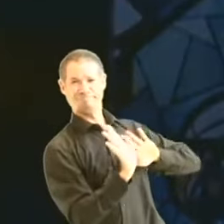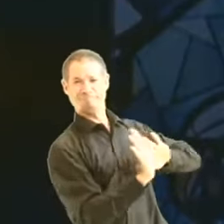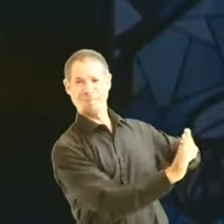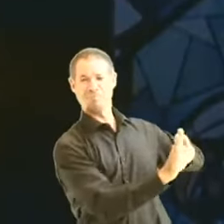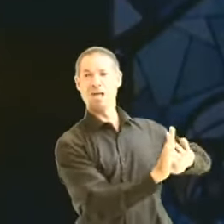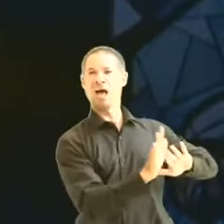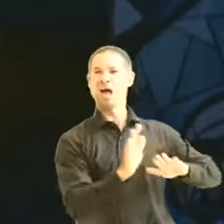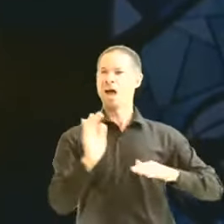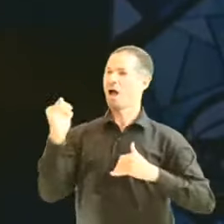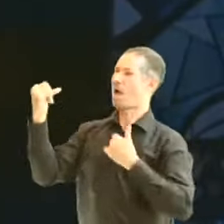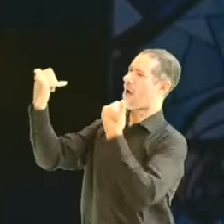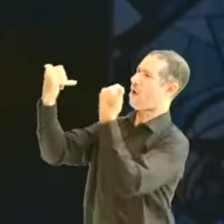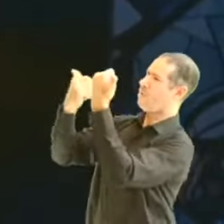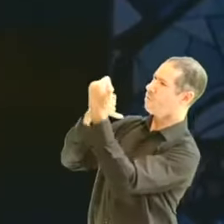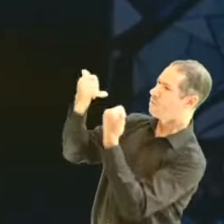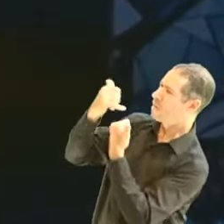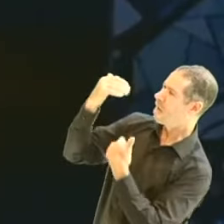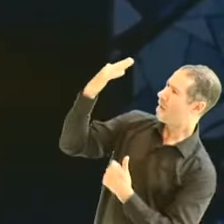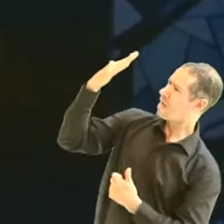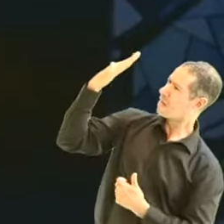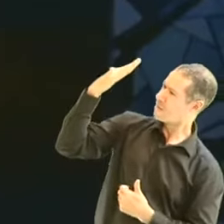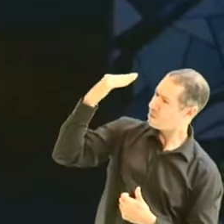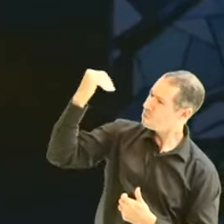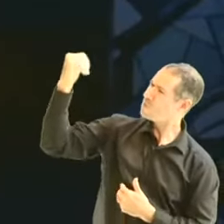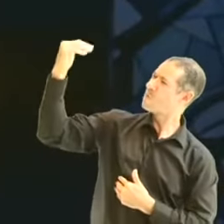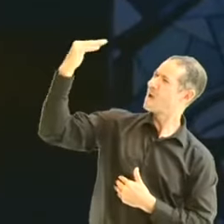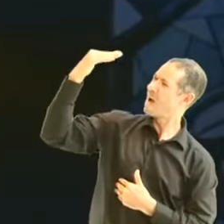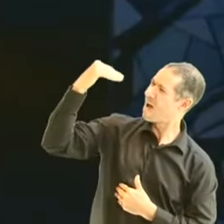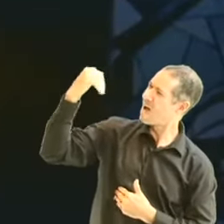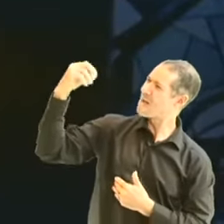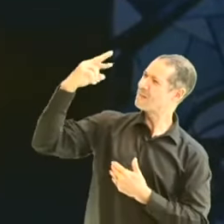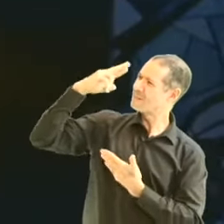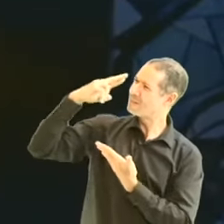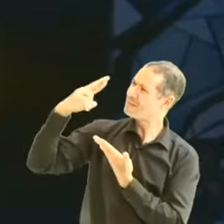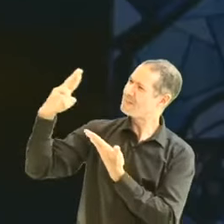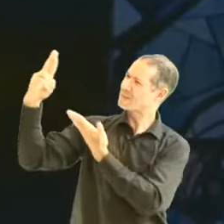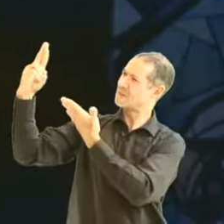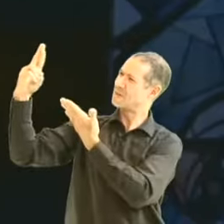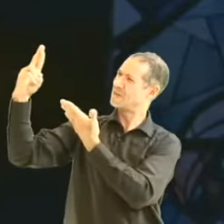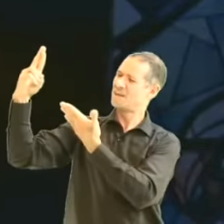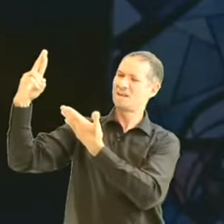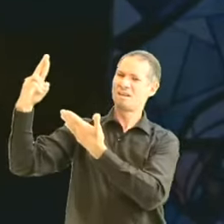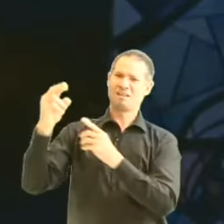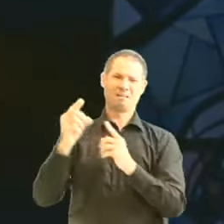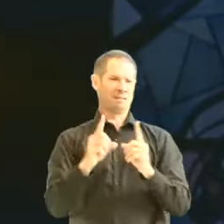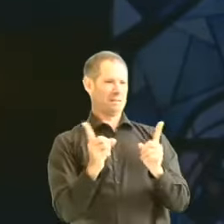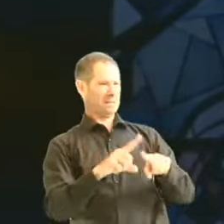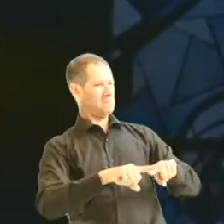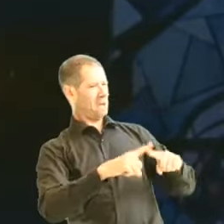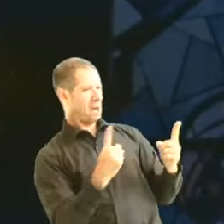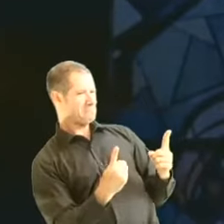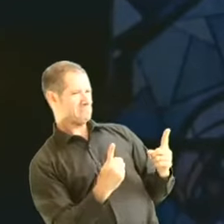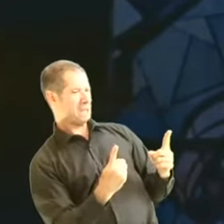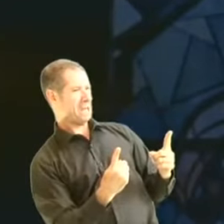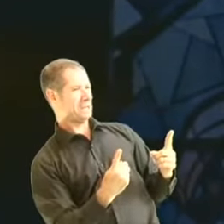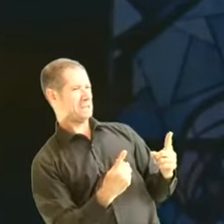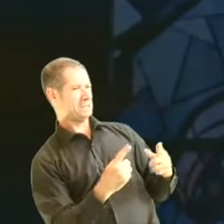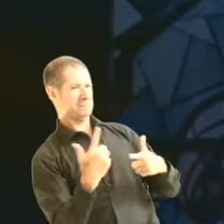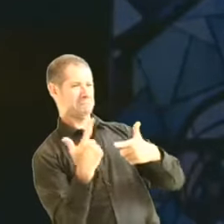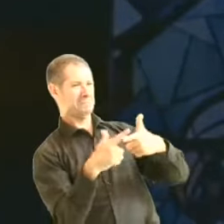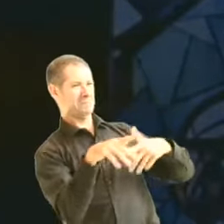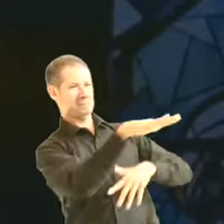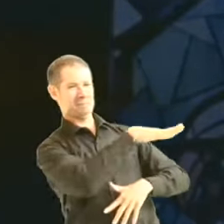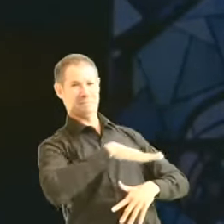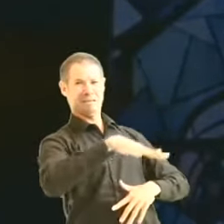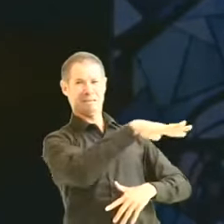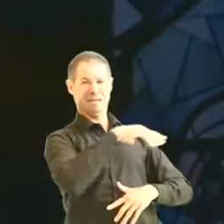a ouvir os chamados do Senhor e não apenas os ditames